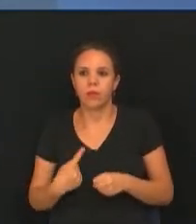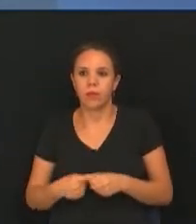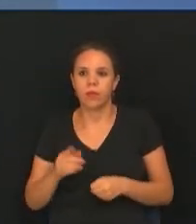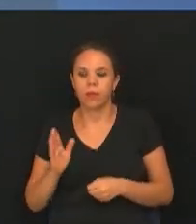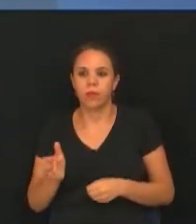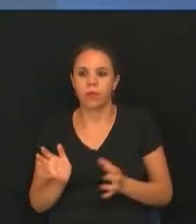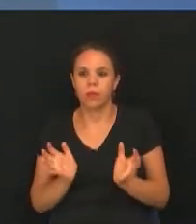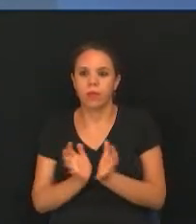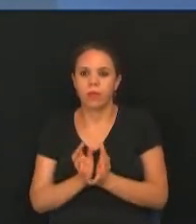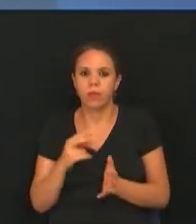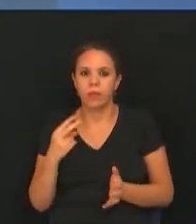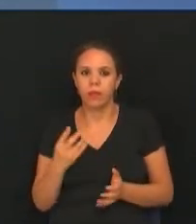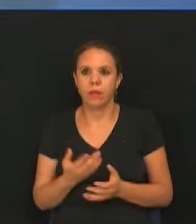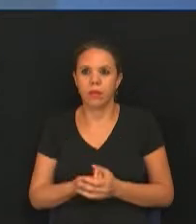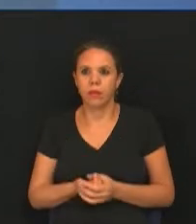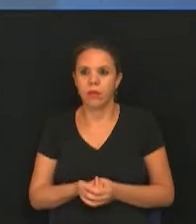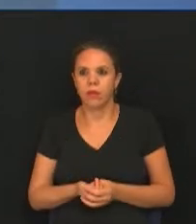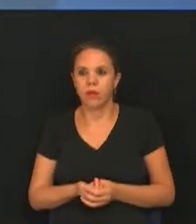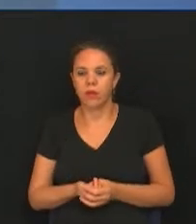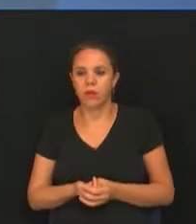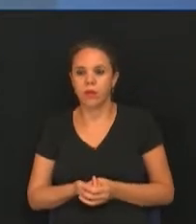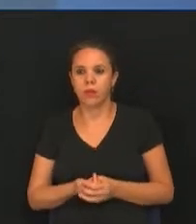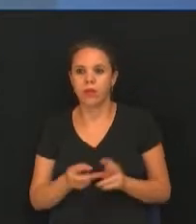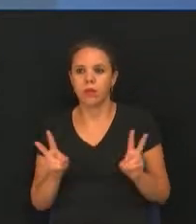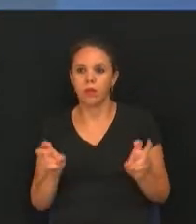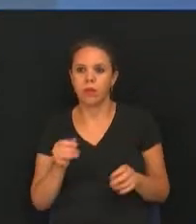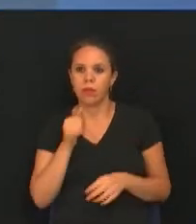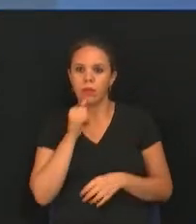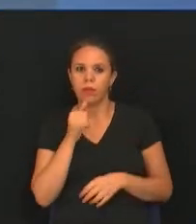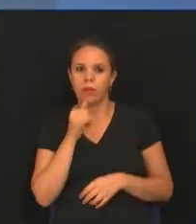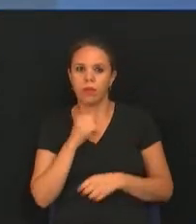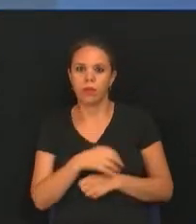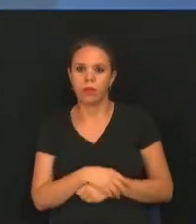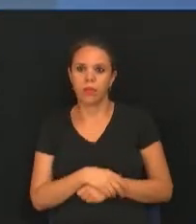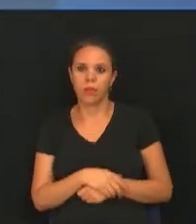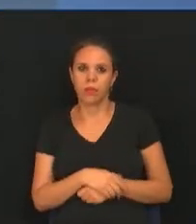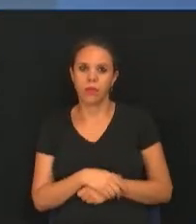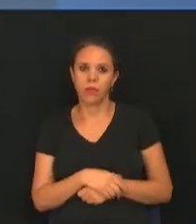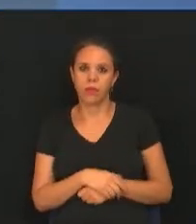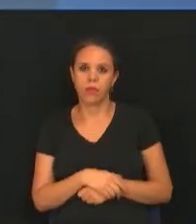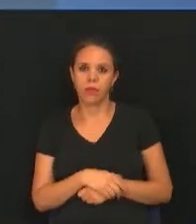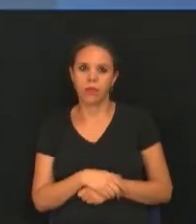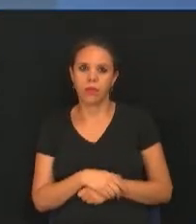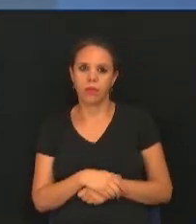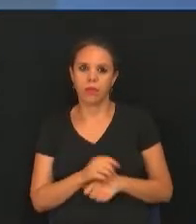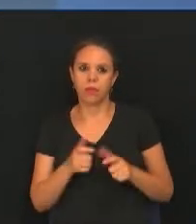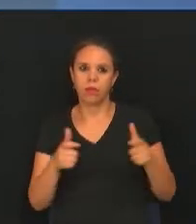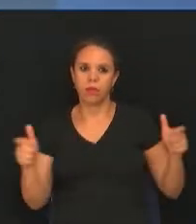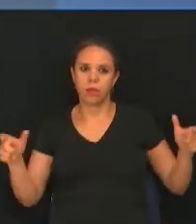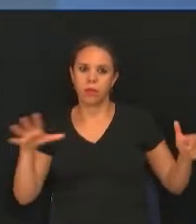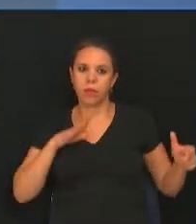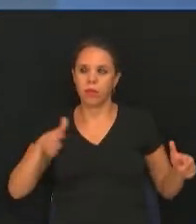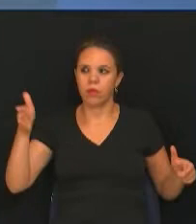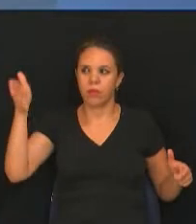frente parlamentar, ela vai tratar de um plano macro da cidade,